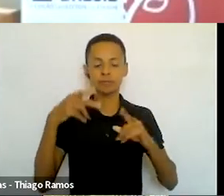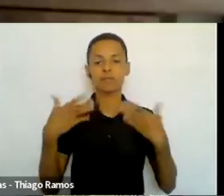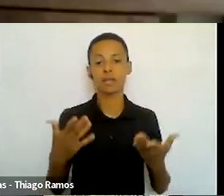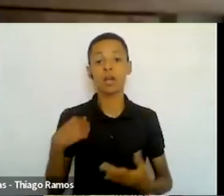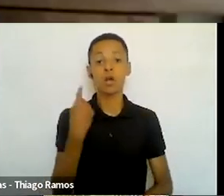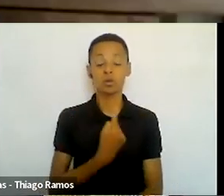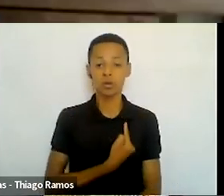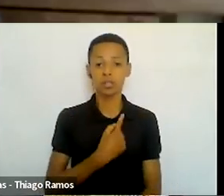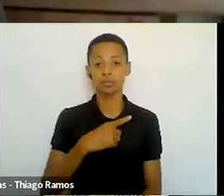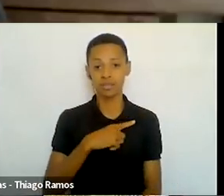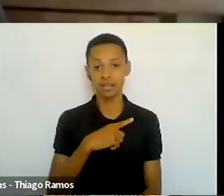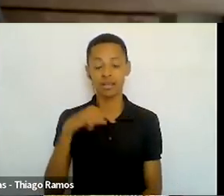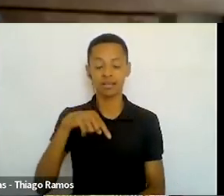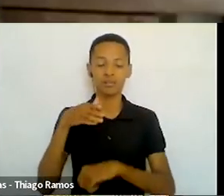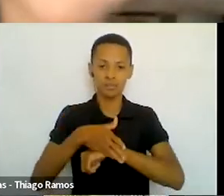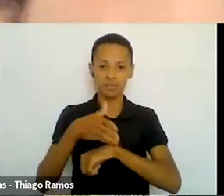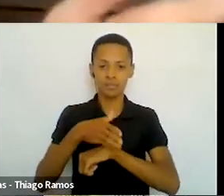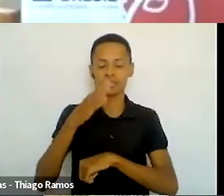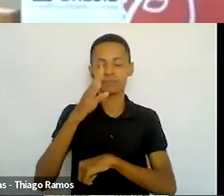democracia semi-participativa,